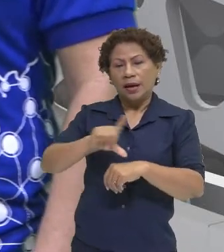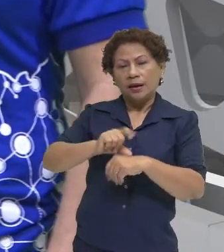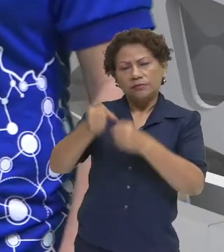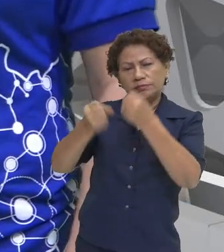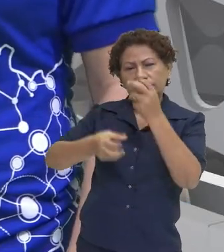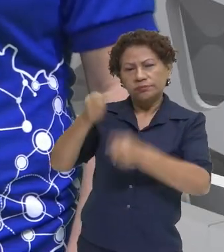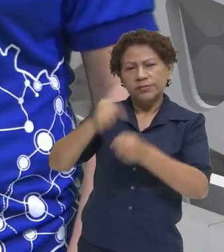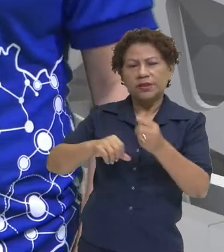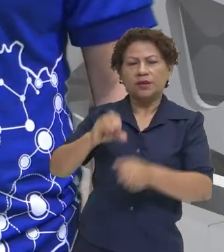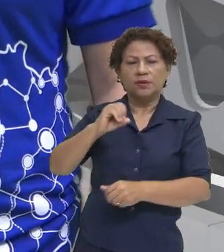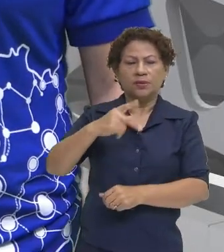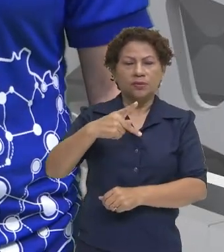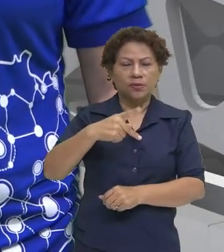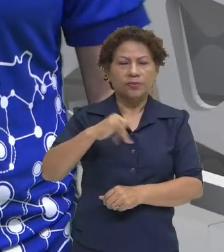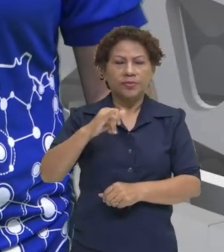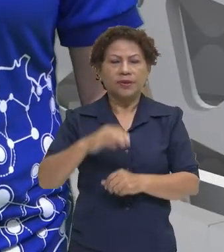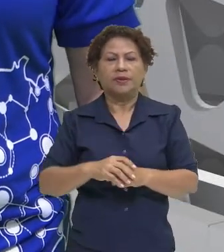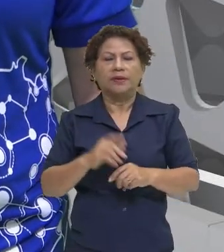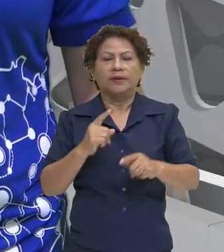religiosas, rituais